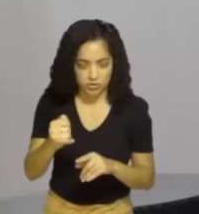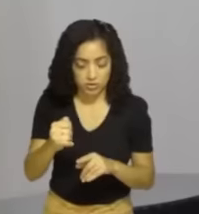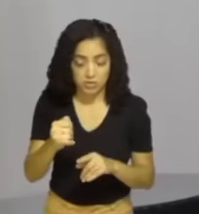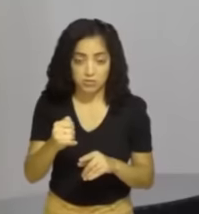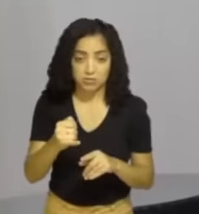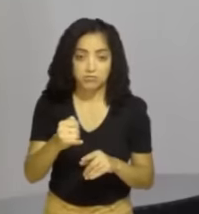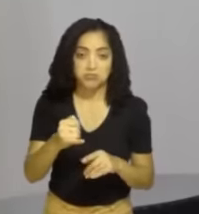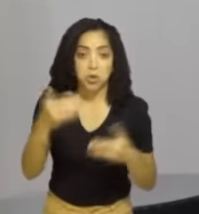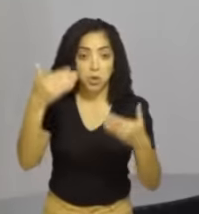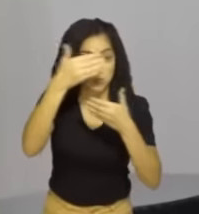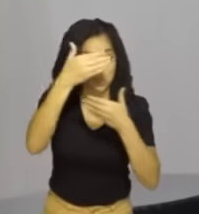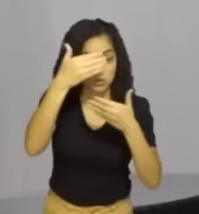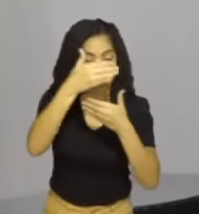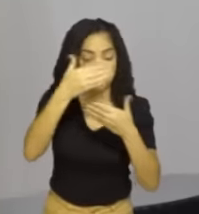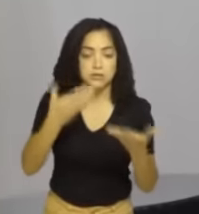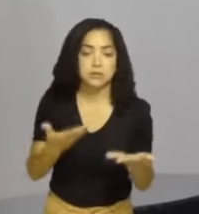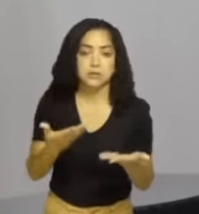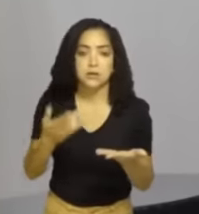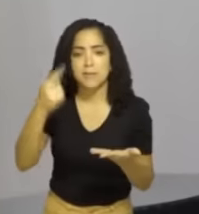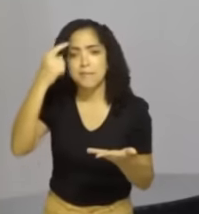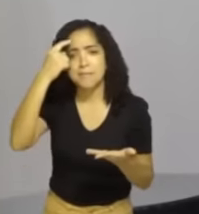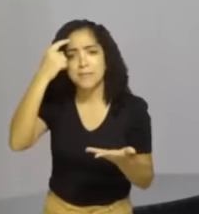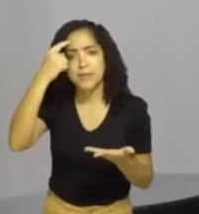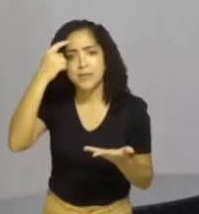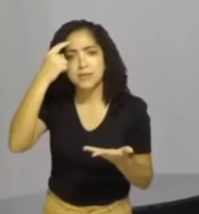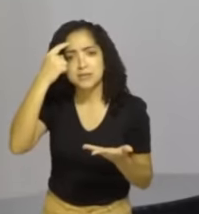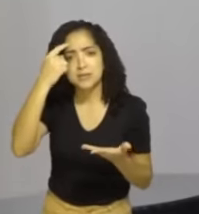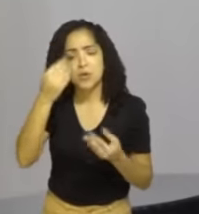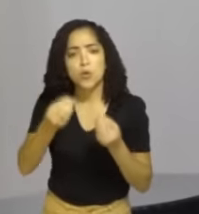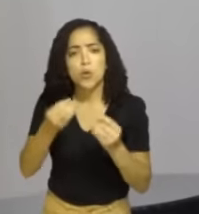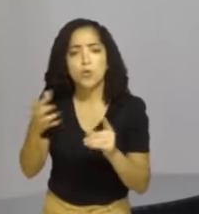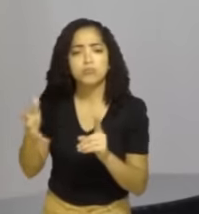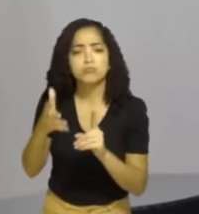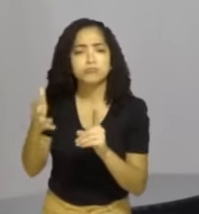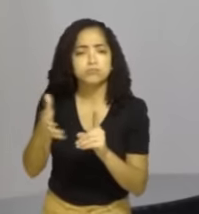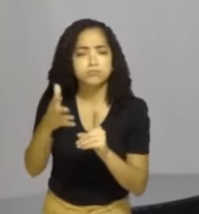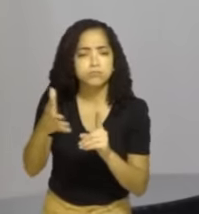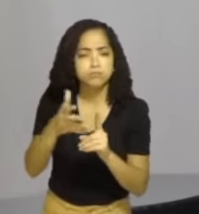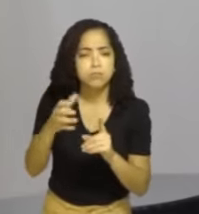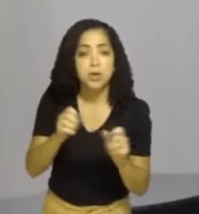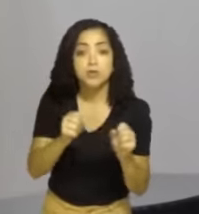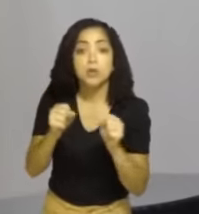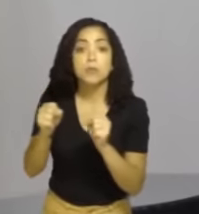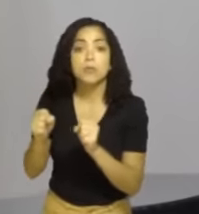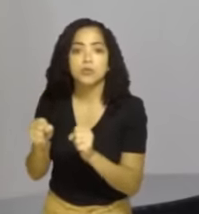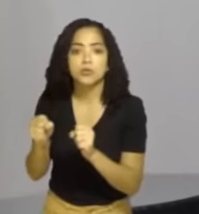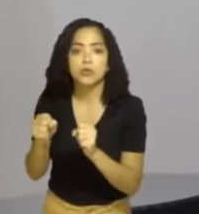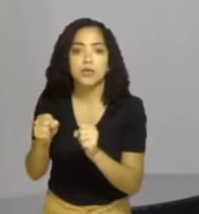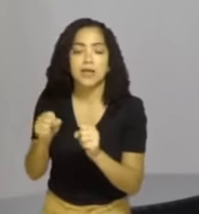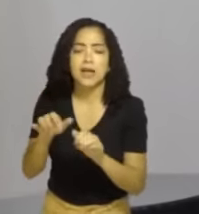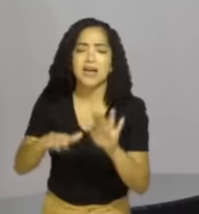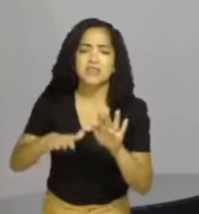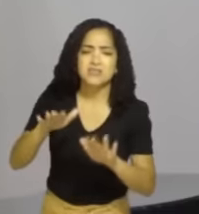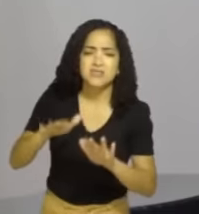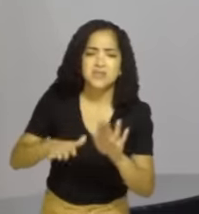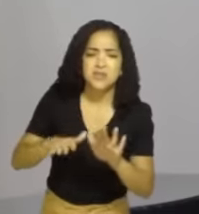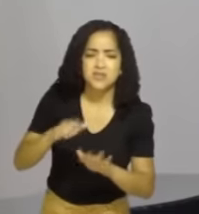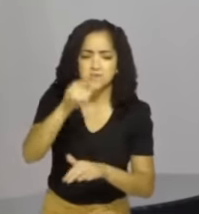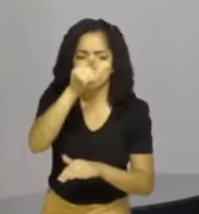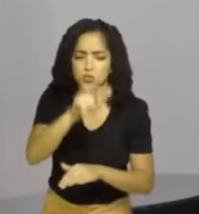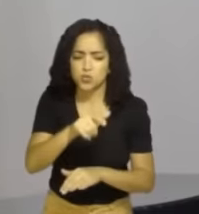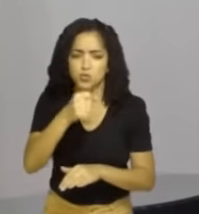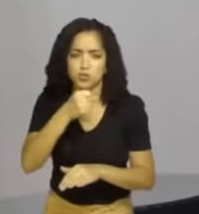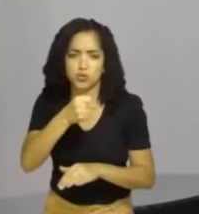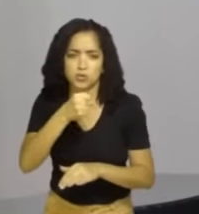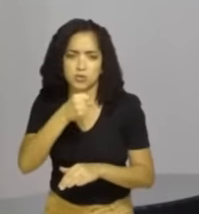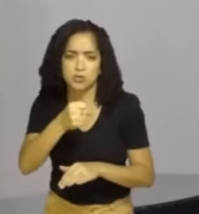Os senhores já pararam para pensar no tamanho da influência e do poder da imprensa? Pode ser, às vezes, um jornalista de